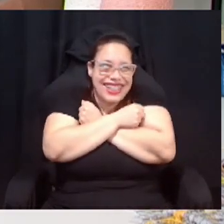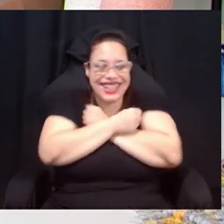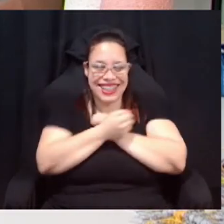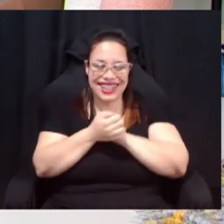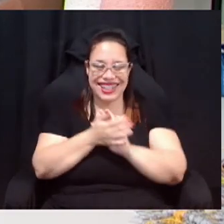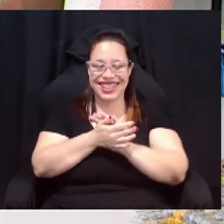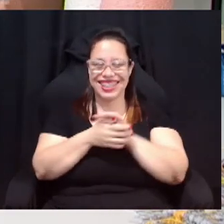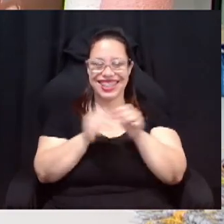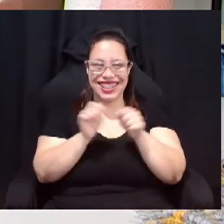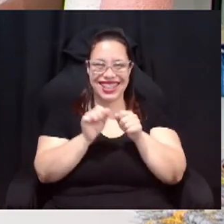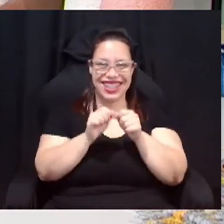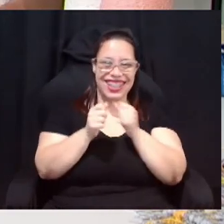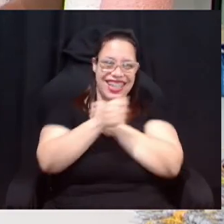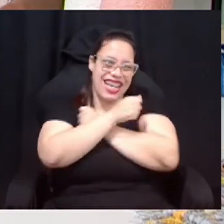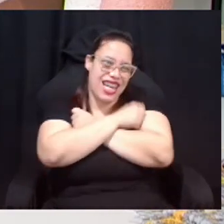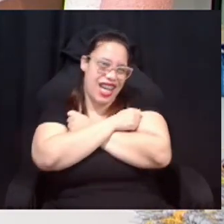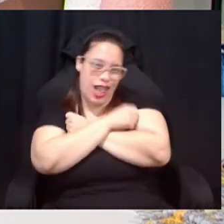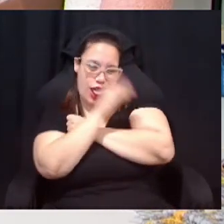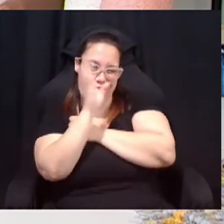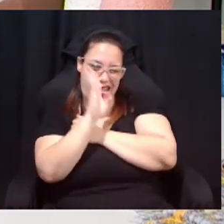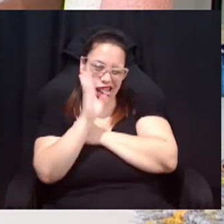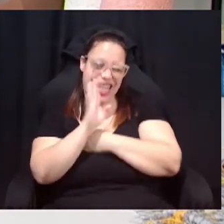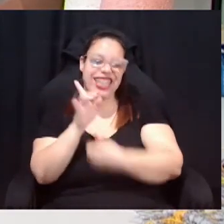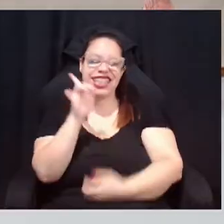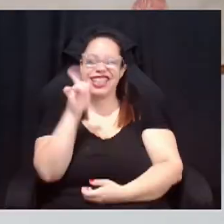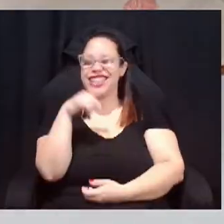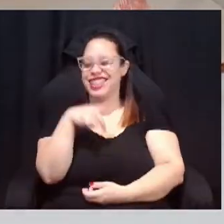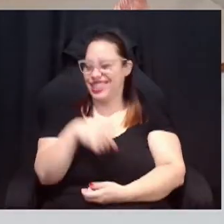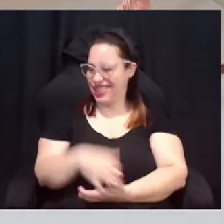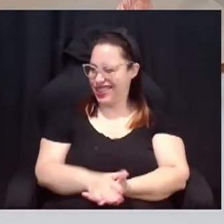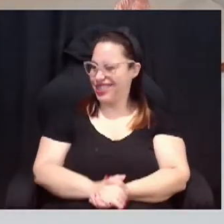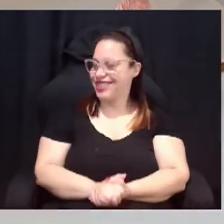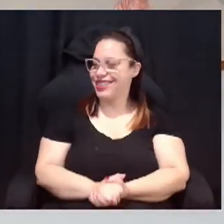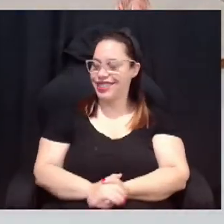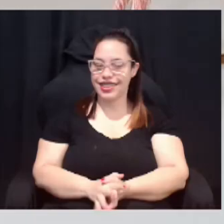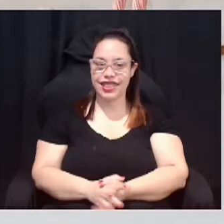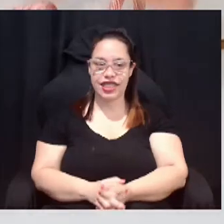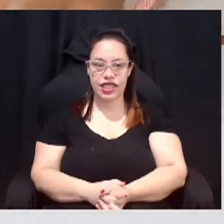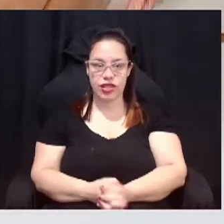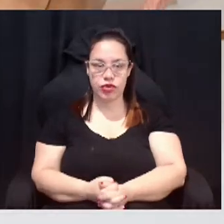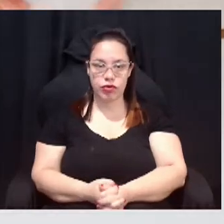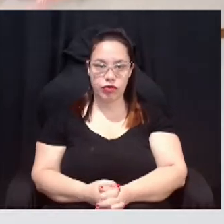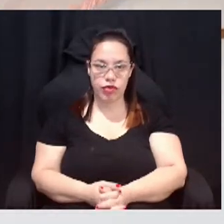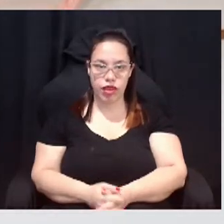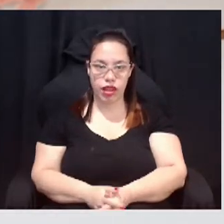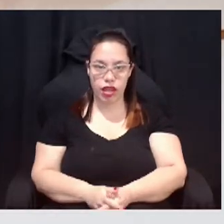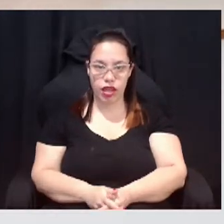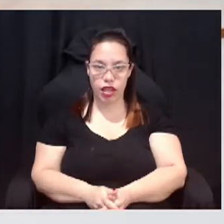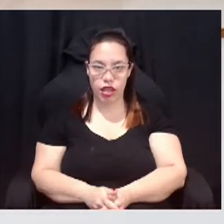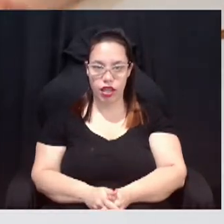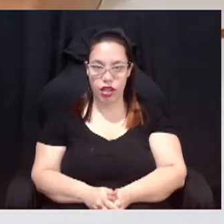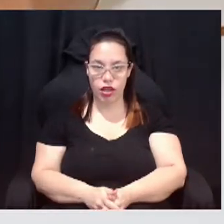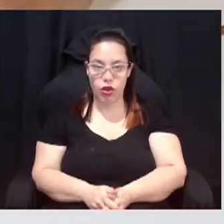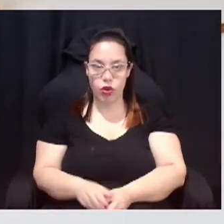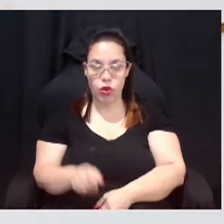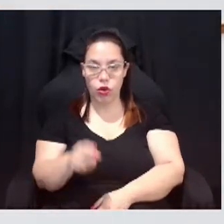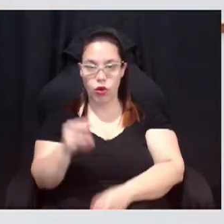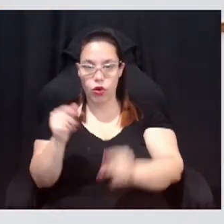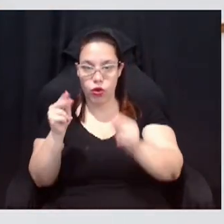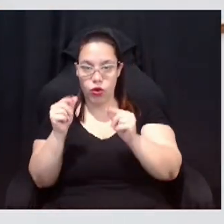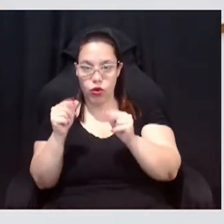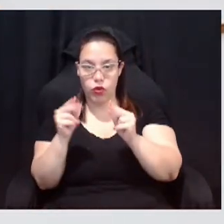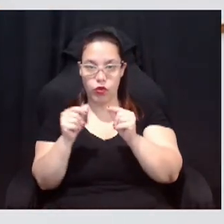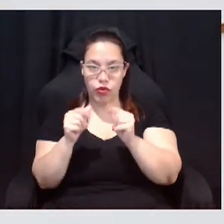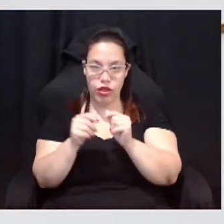O abraço do brasileiro. Sim. Aí caloroso. Bem, ó, o material de algodão já traz